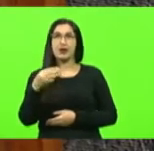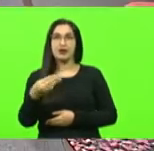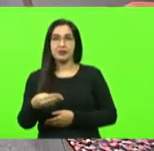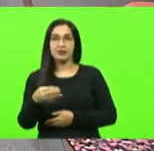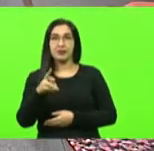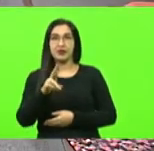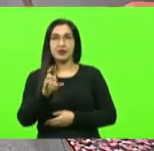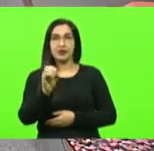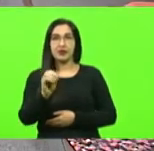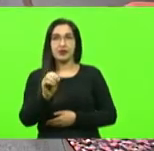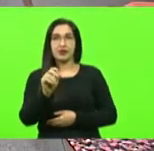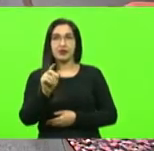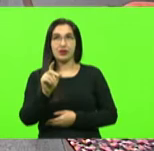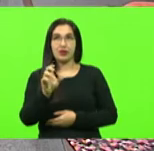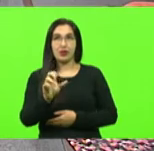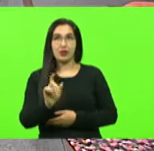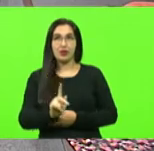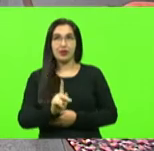Teobaldi.